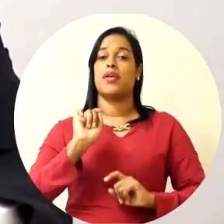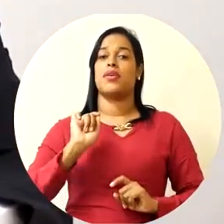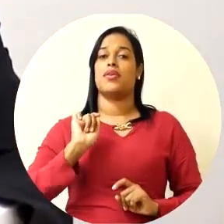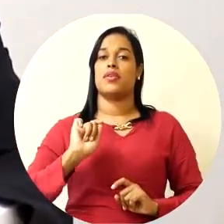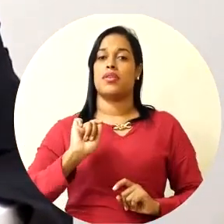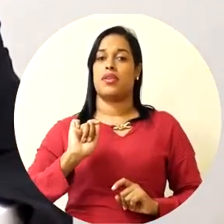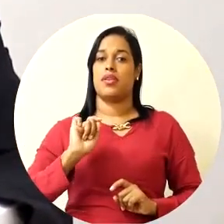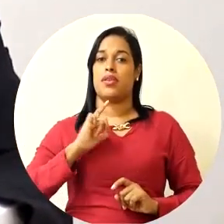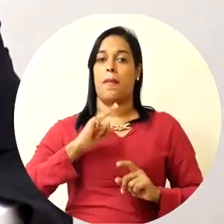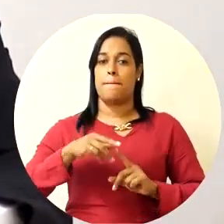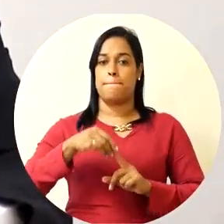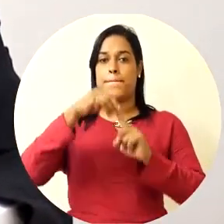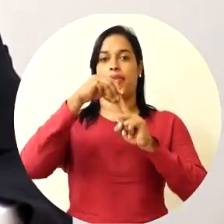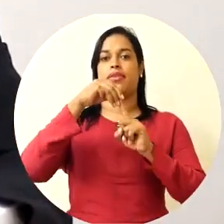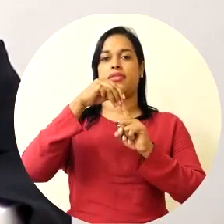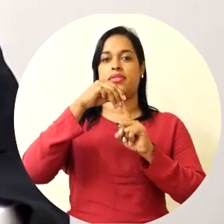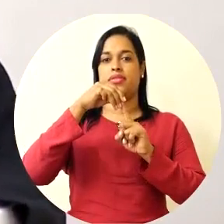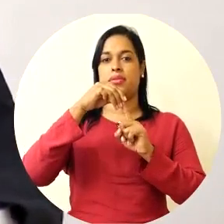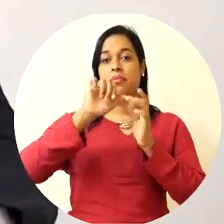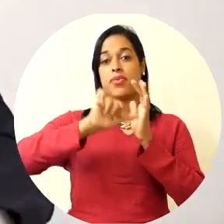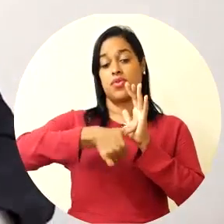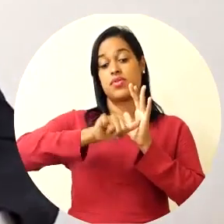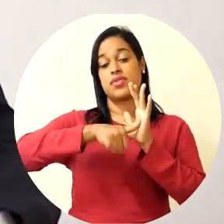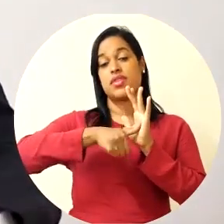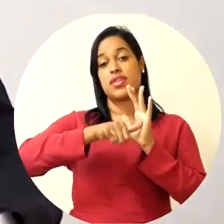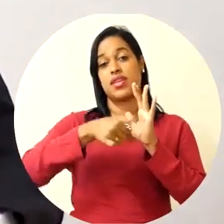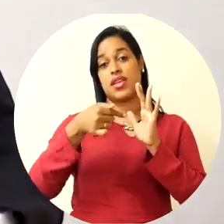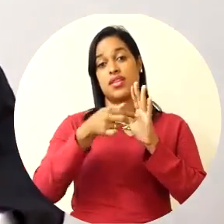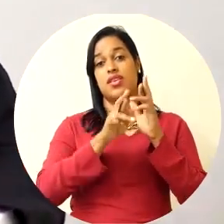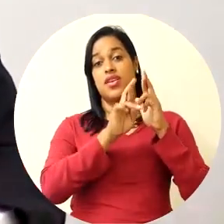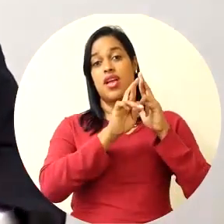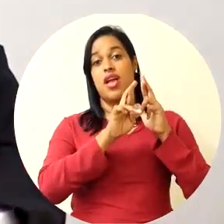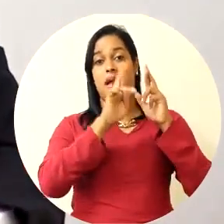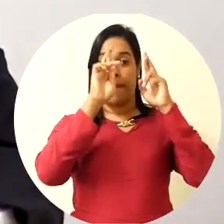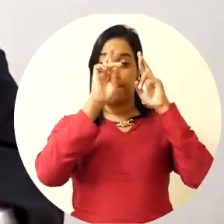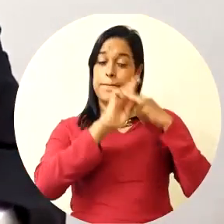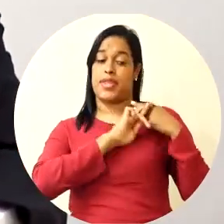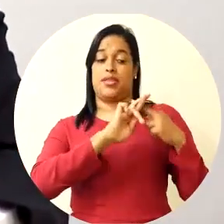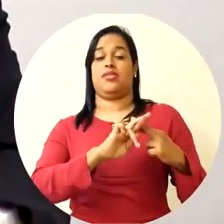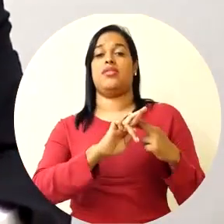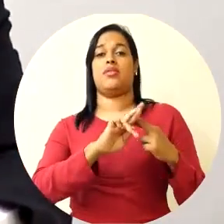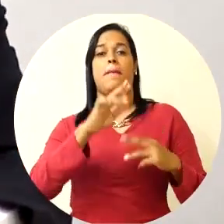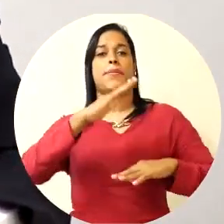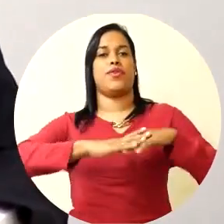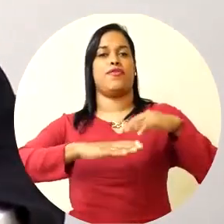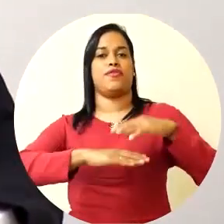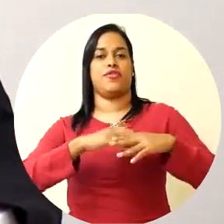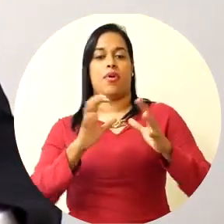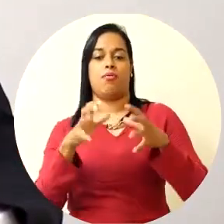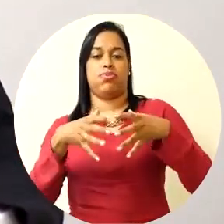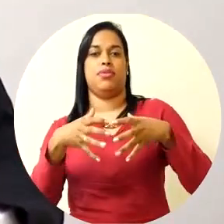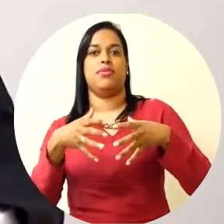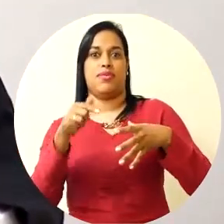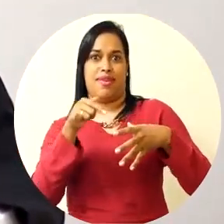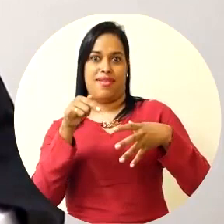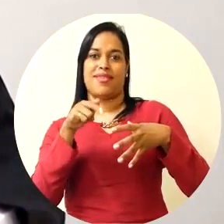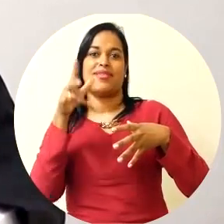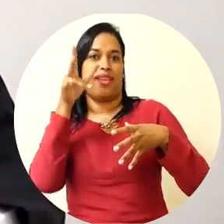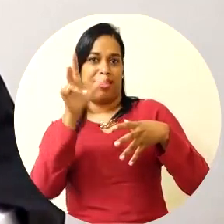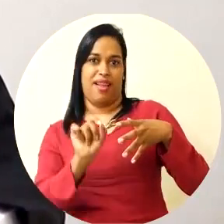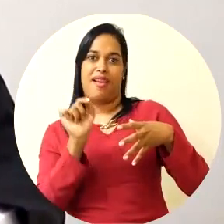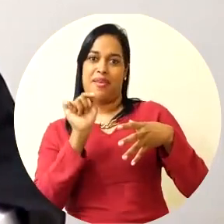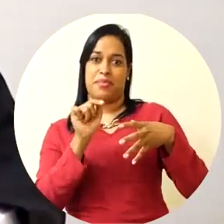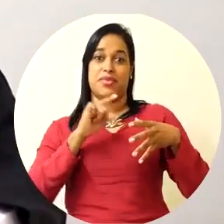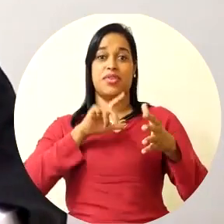as sentenças, existe o princípio de que os sindicatos, eles representam determinada classe de profissionais, e essa